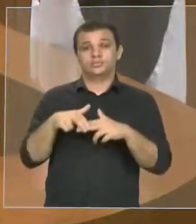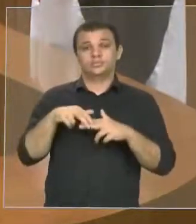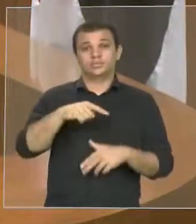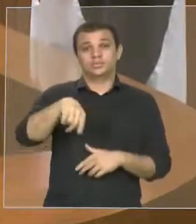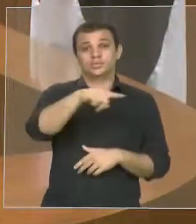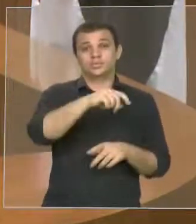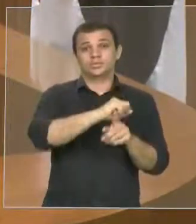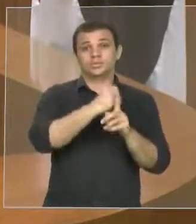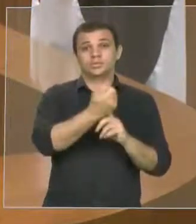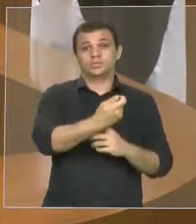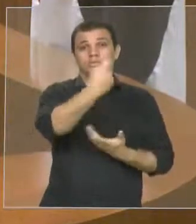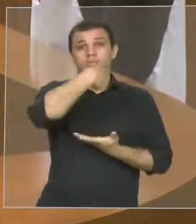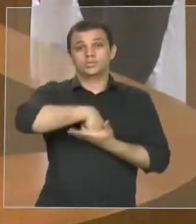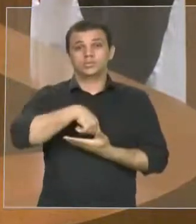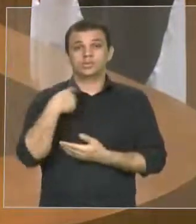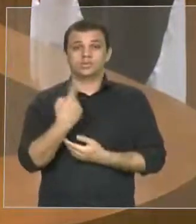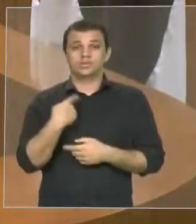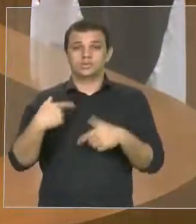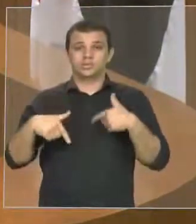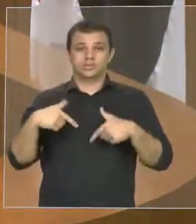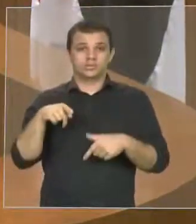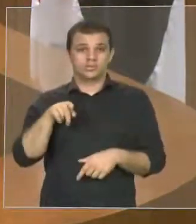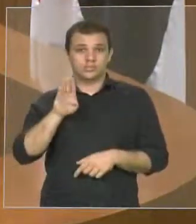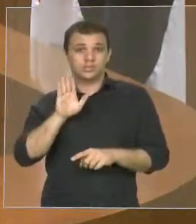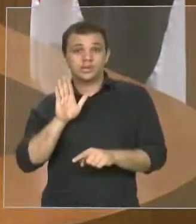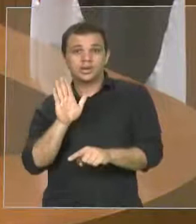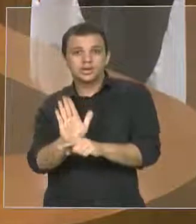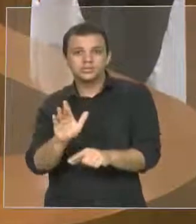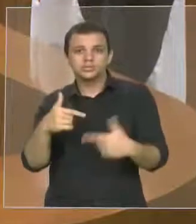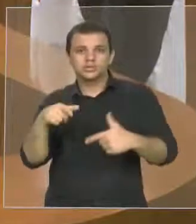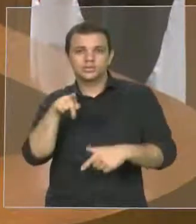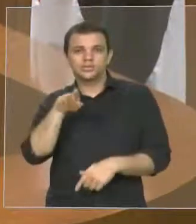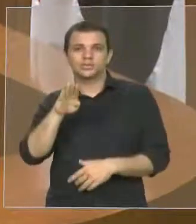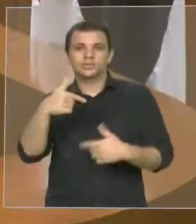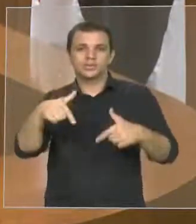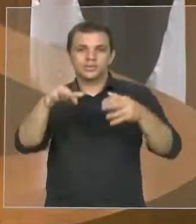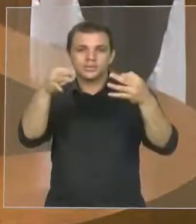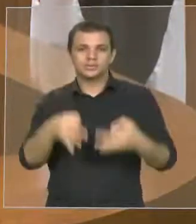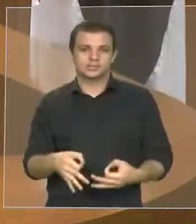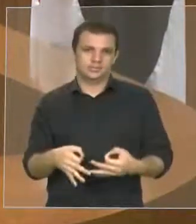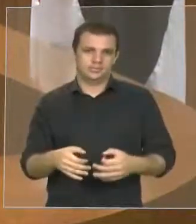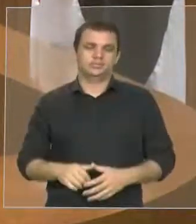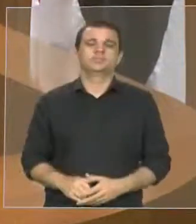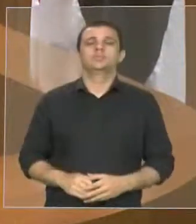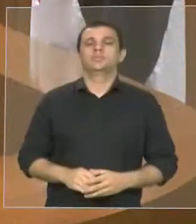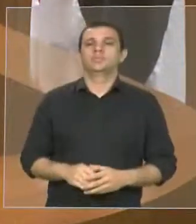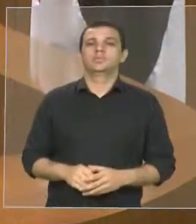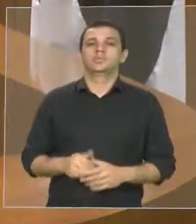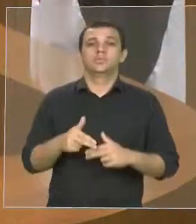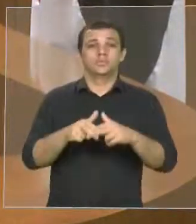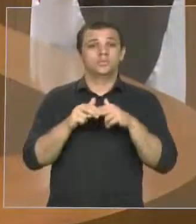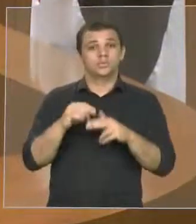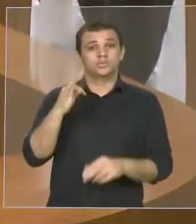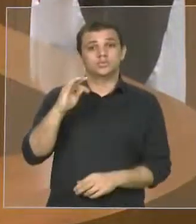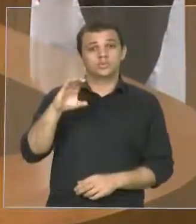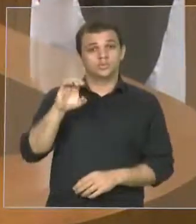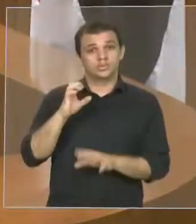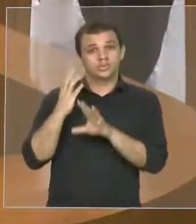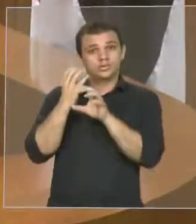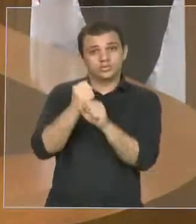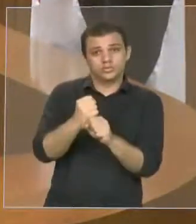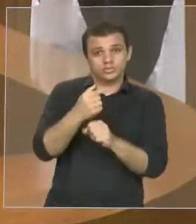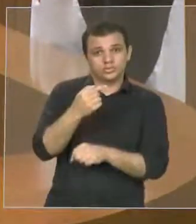para fazer com que as políticas públicas funcionem bem. Então, o Tribunal de Contas, nesses seus 70